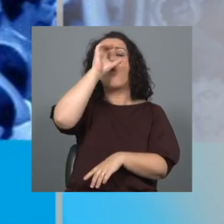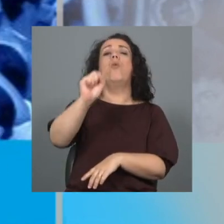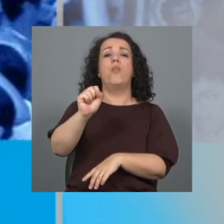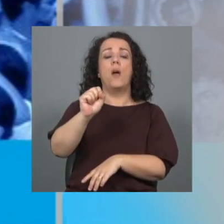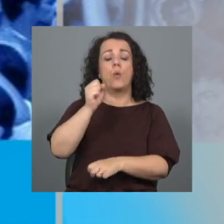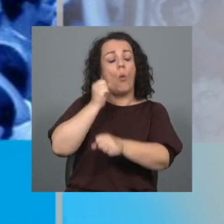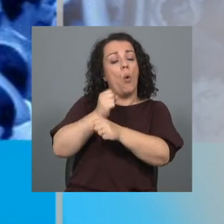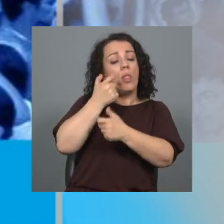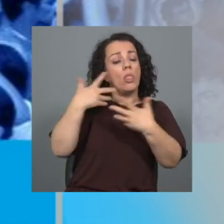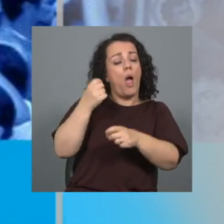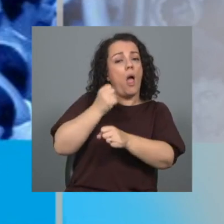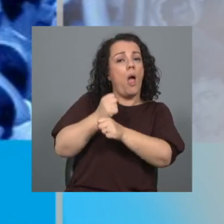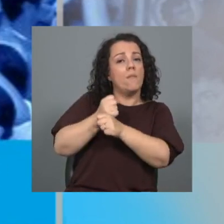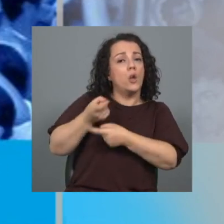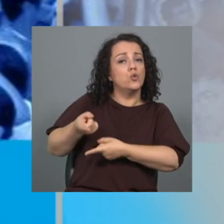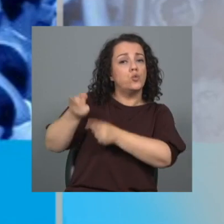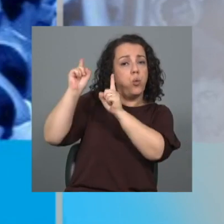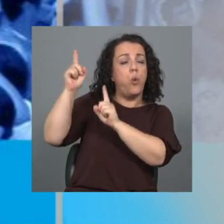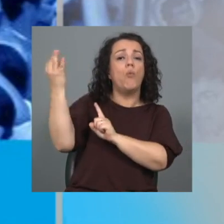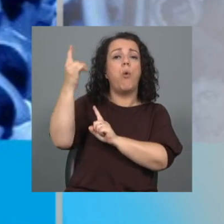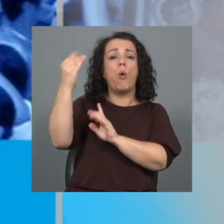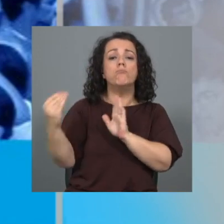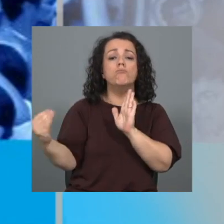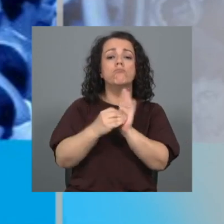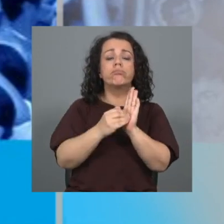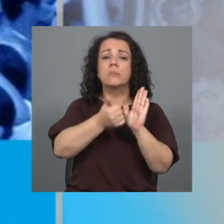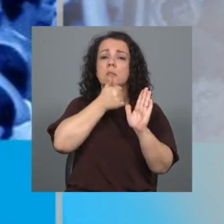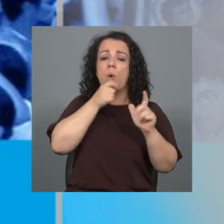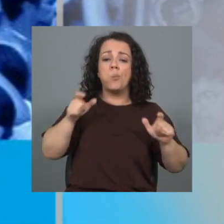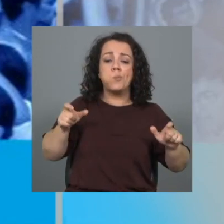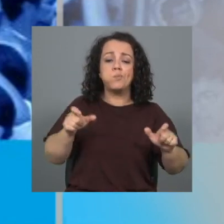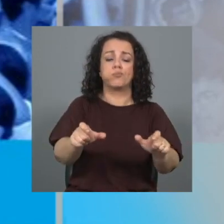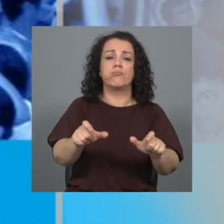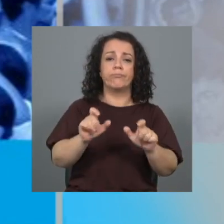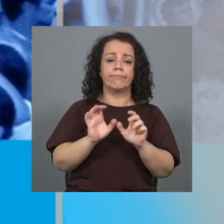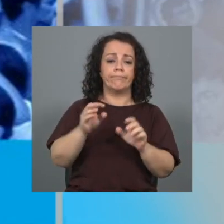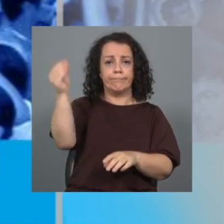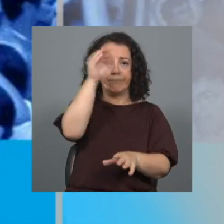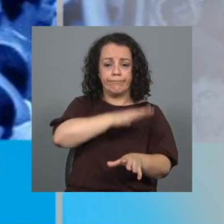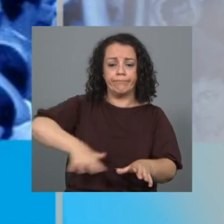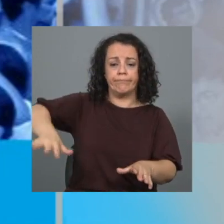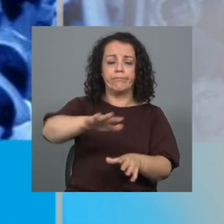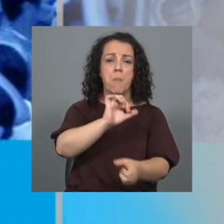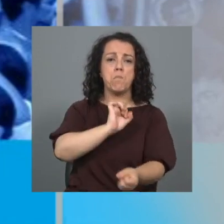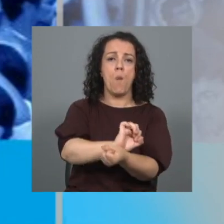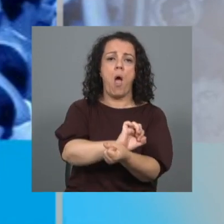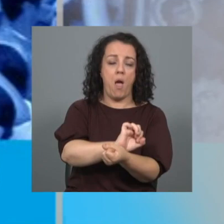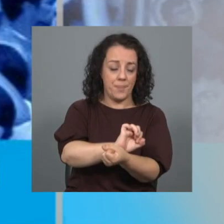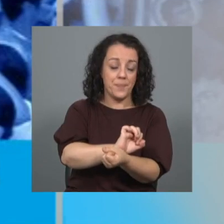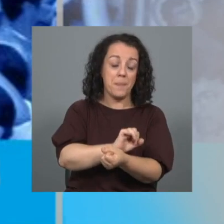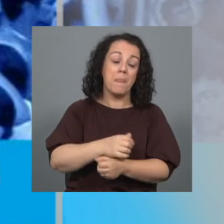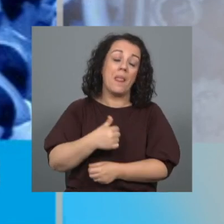responsabilidade de ter decretado a cerca sanitária. E eu